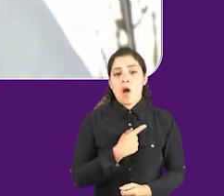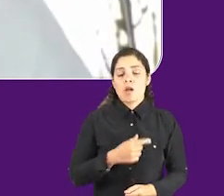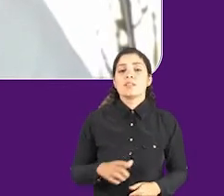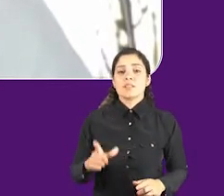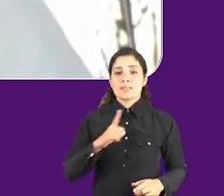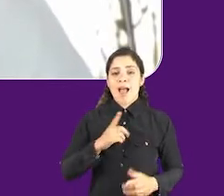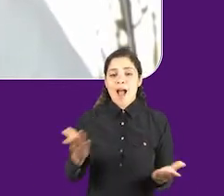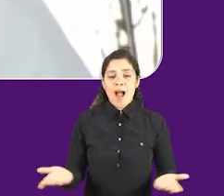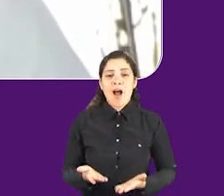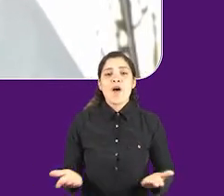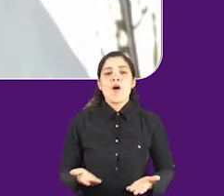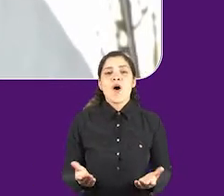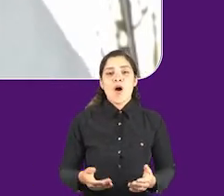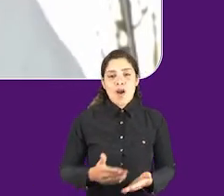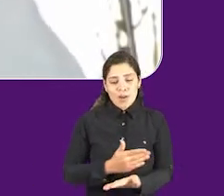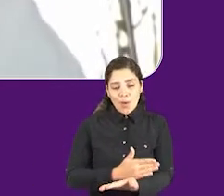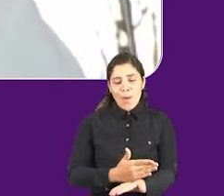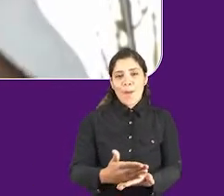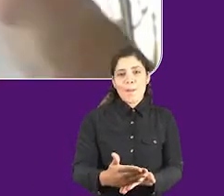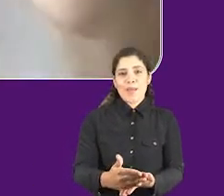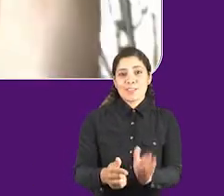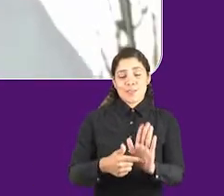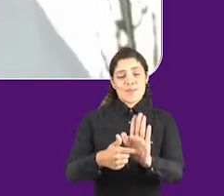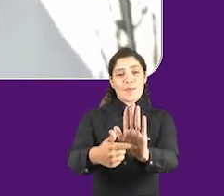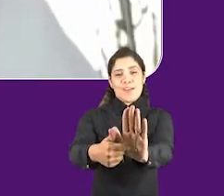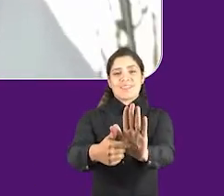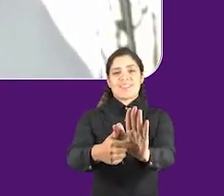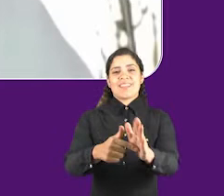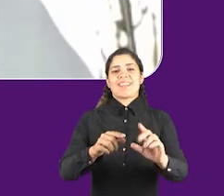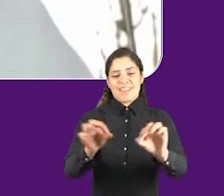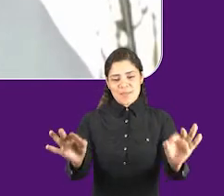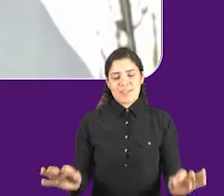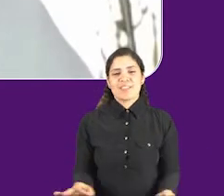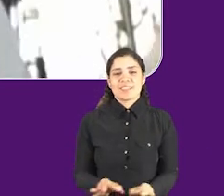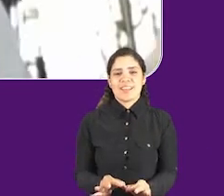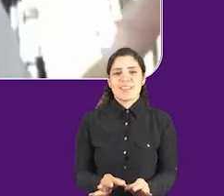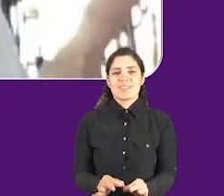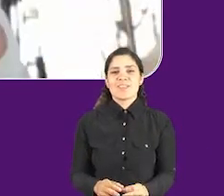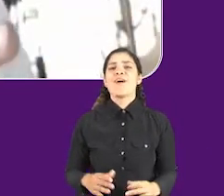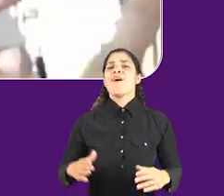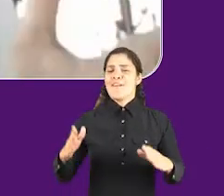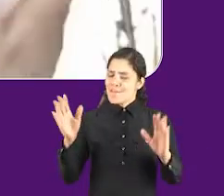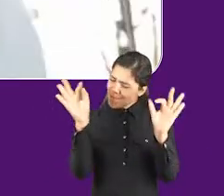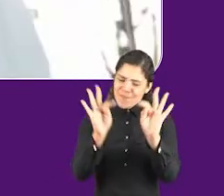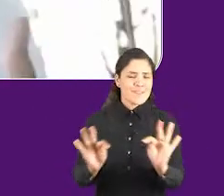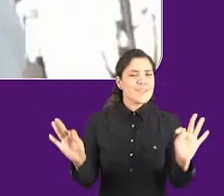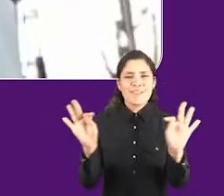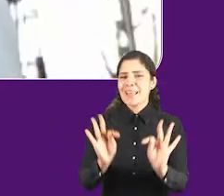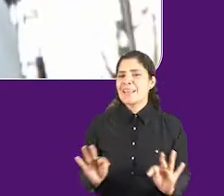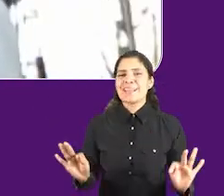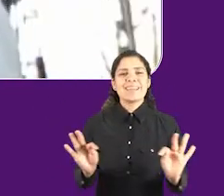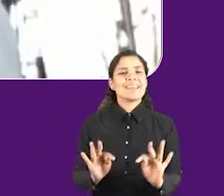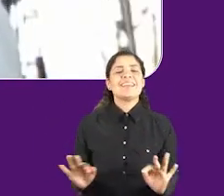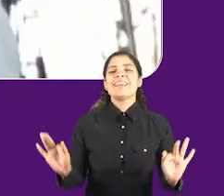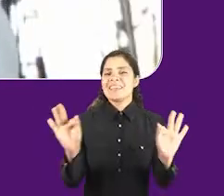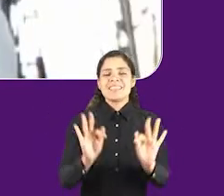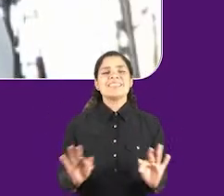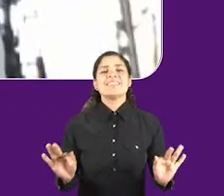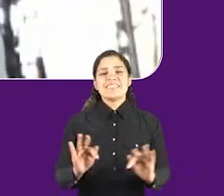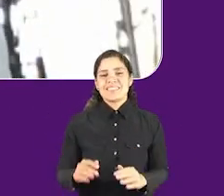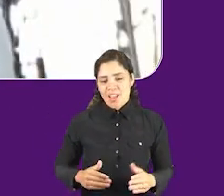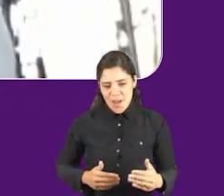muito muito animado e estudar um direcionamento anos atividade e tudo isso você conectar com um Só